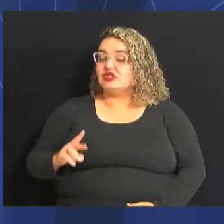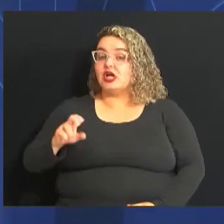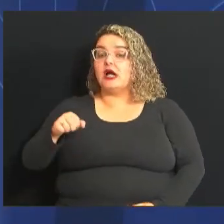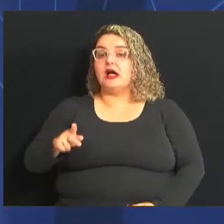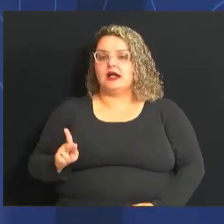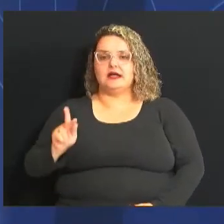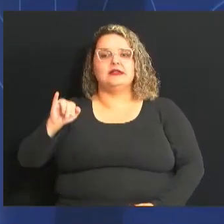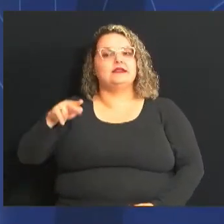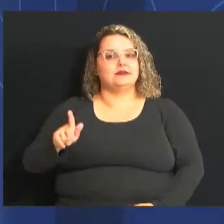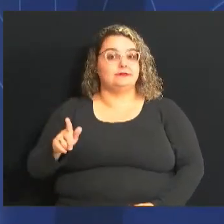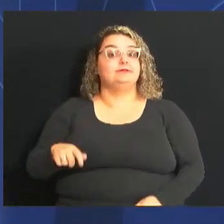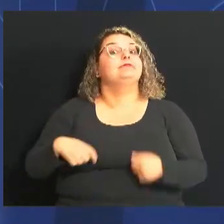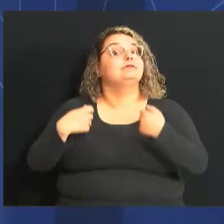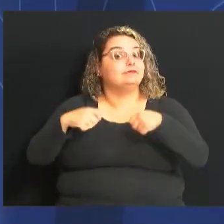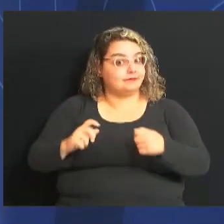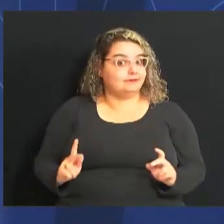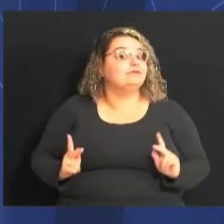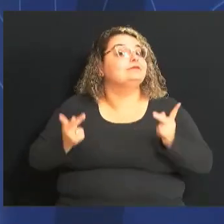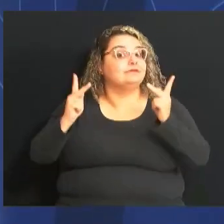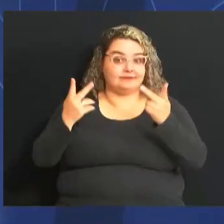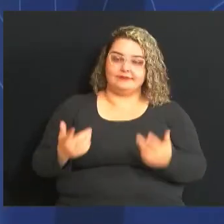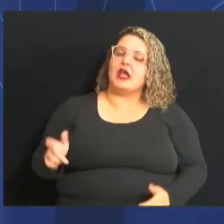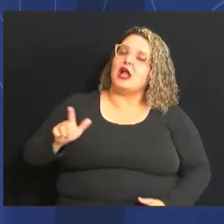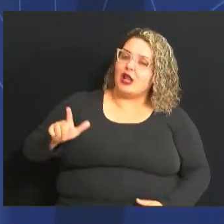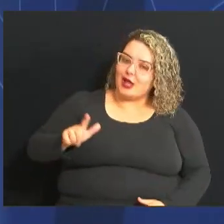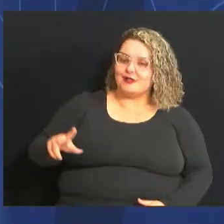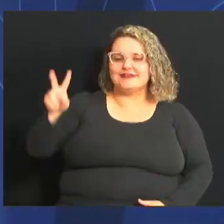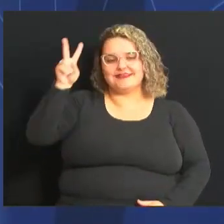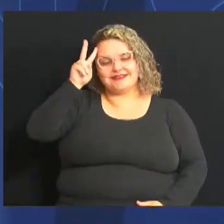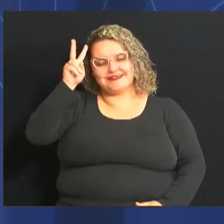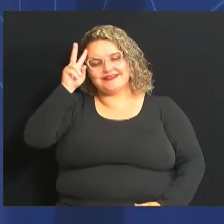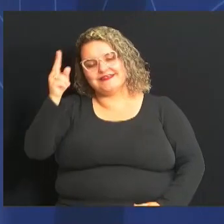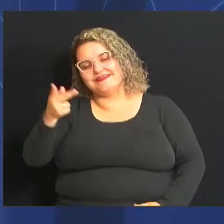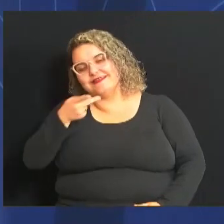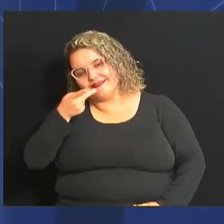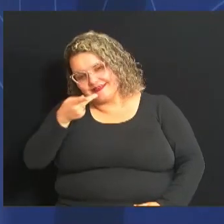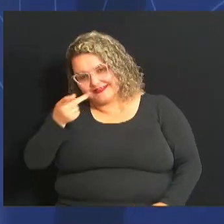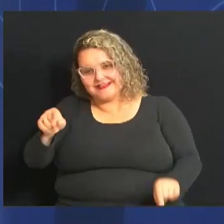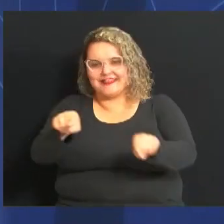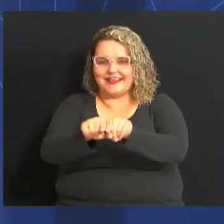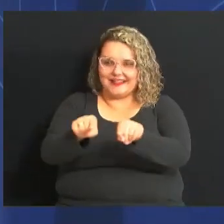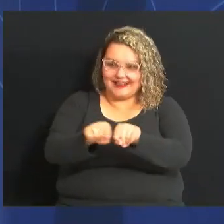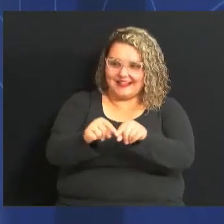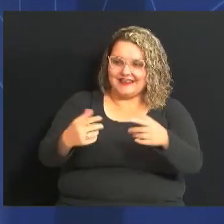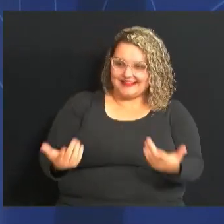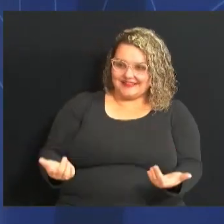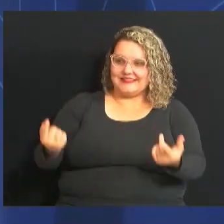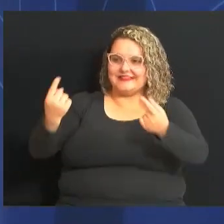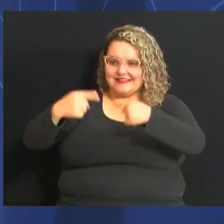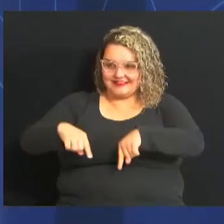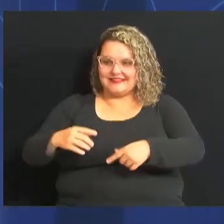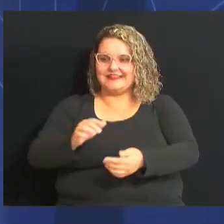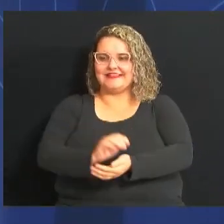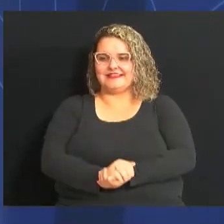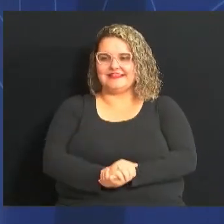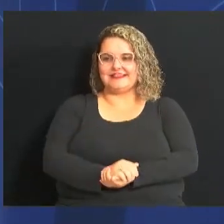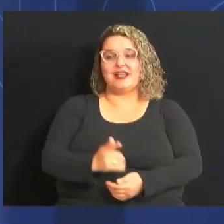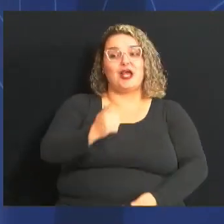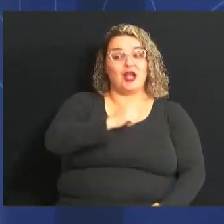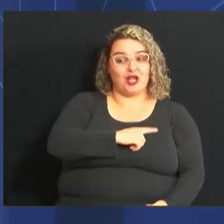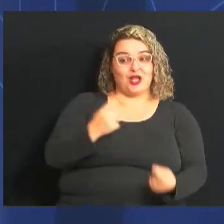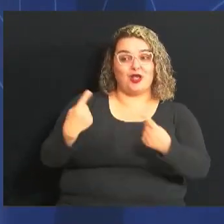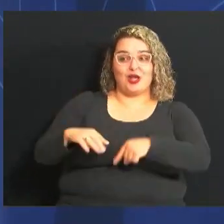vai precisar da vitória. E claro que na segunda-feira a gente também conta a história dessa partida entre Guarani